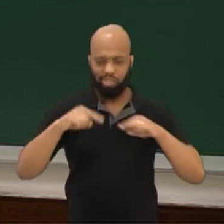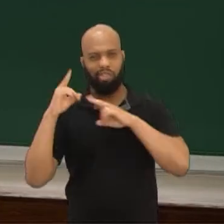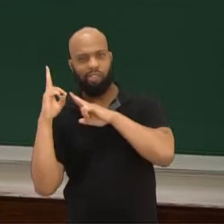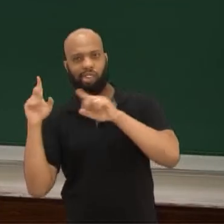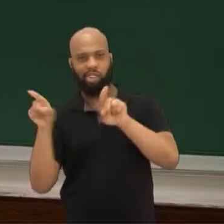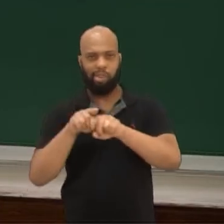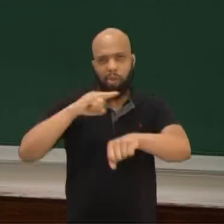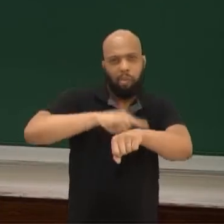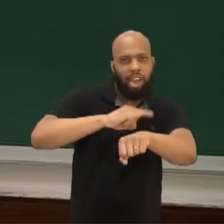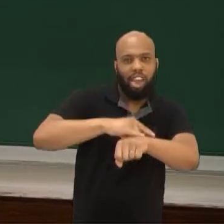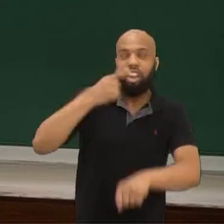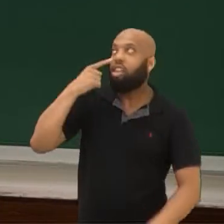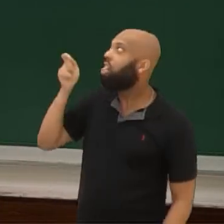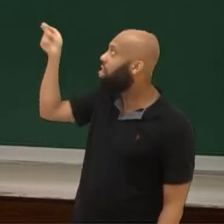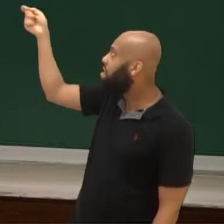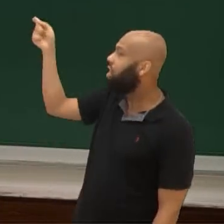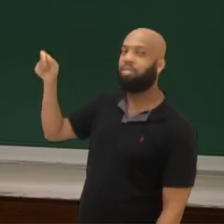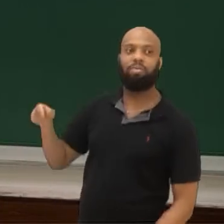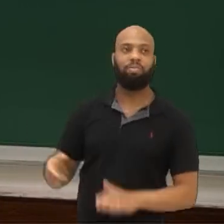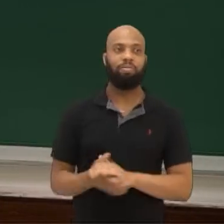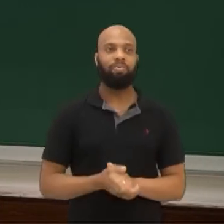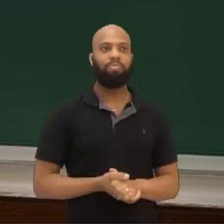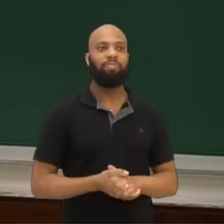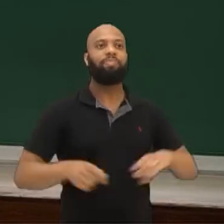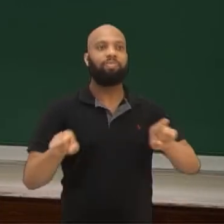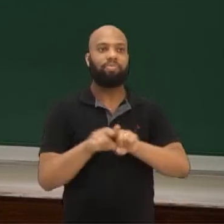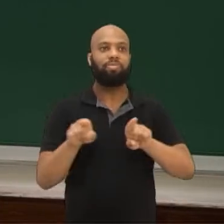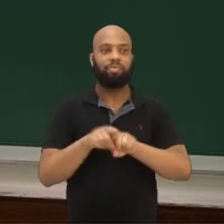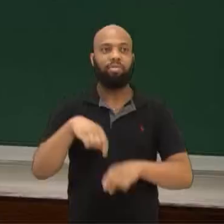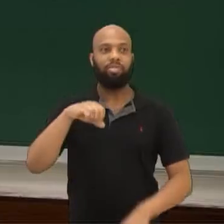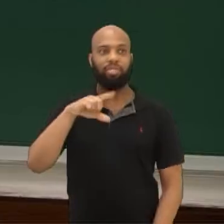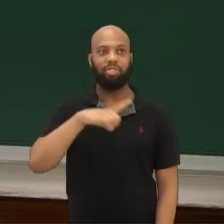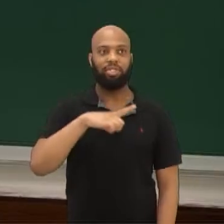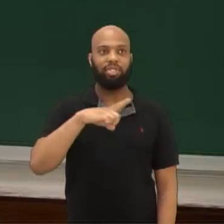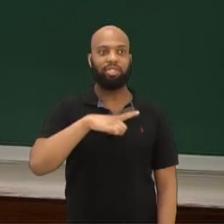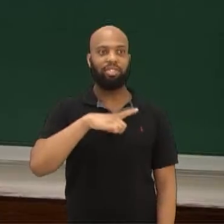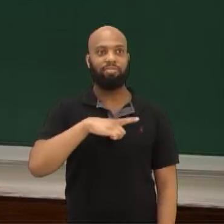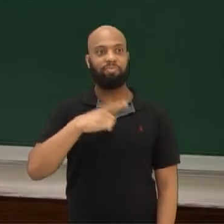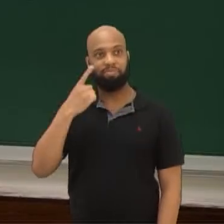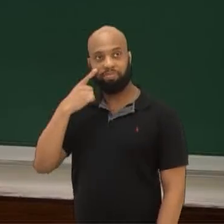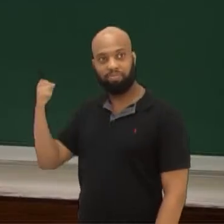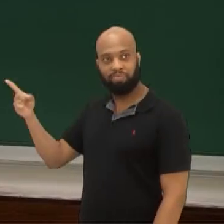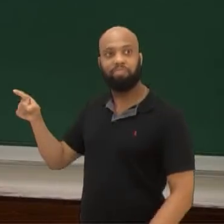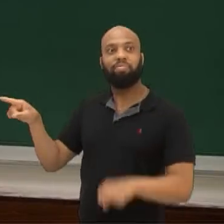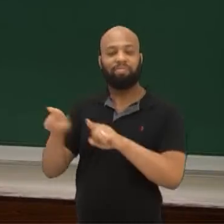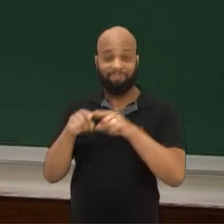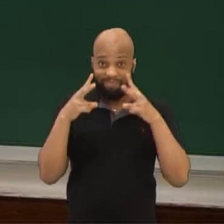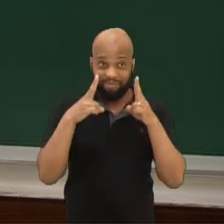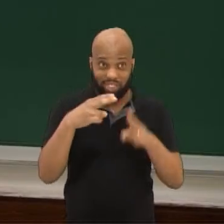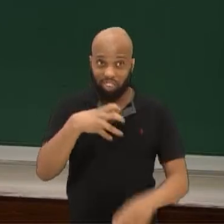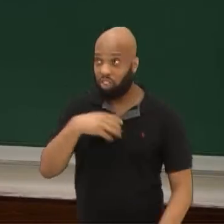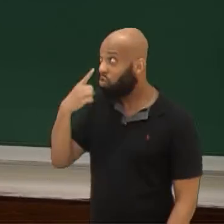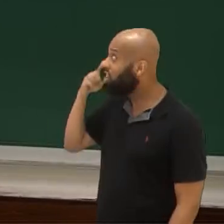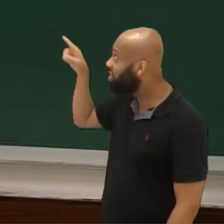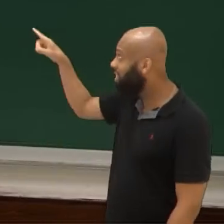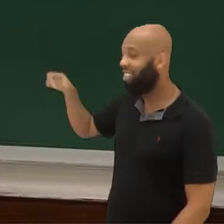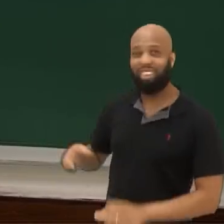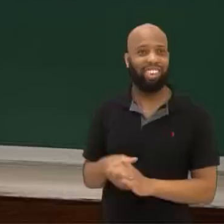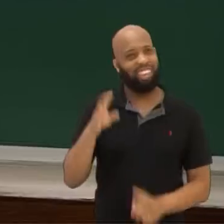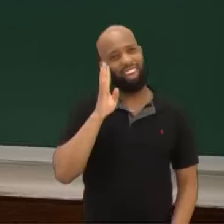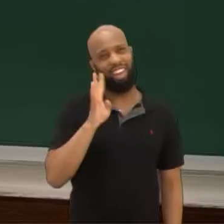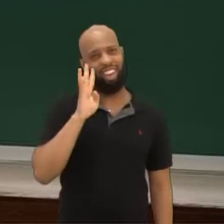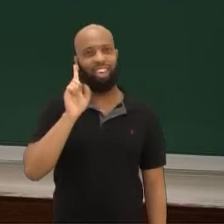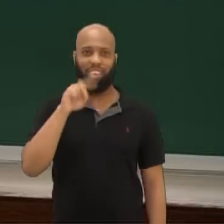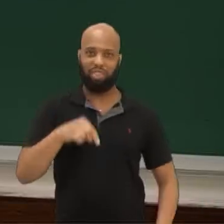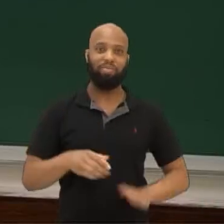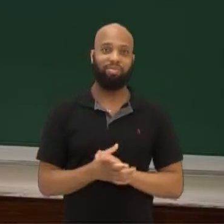da casa. Olha se eu colocar aqui, ou também se eu colocar aqui, ele não é igual a esse ângulo reto que nós